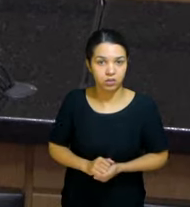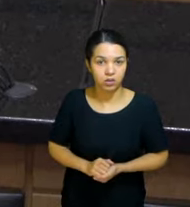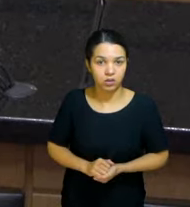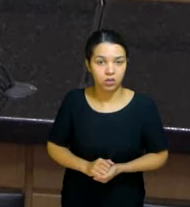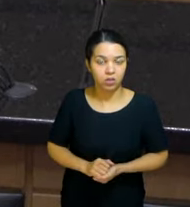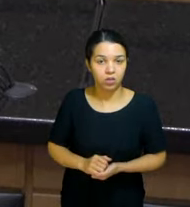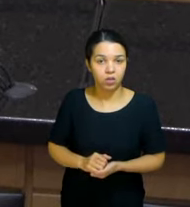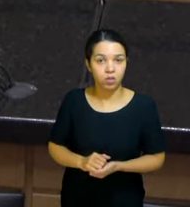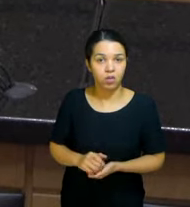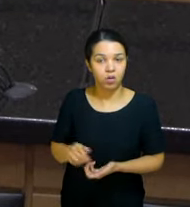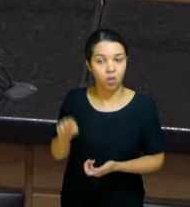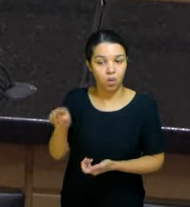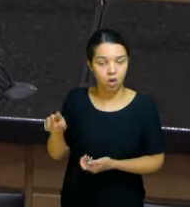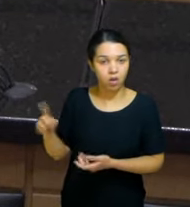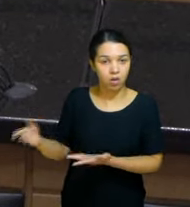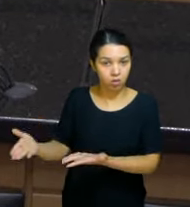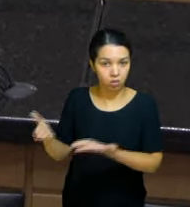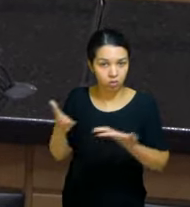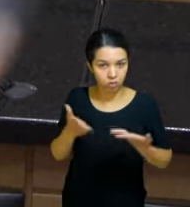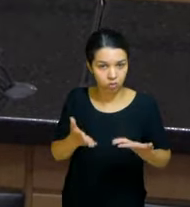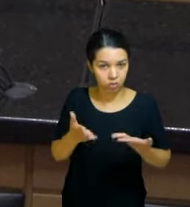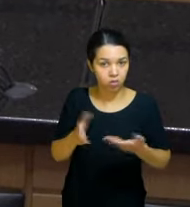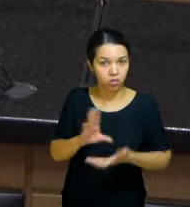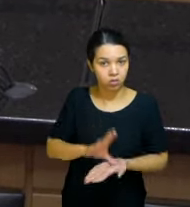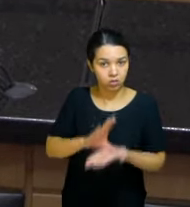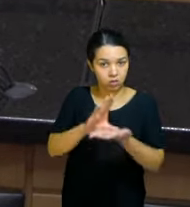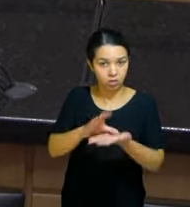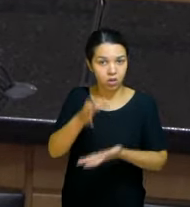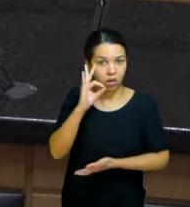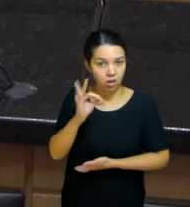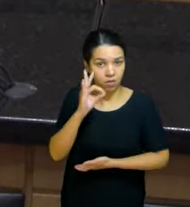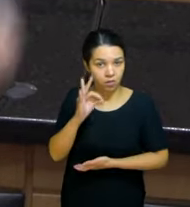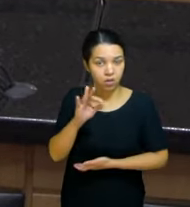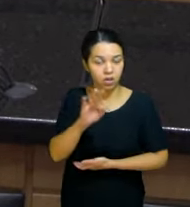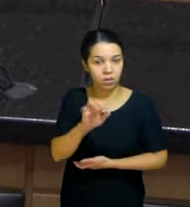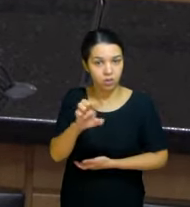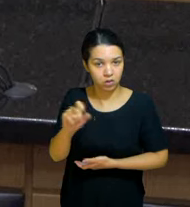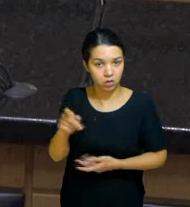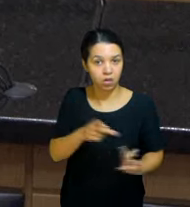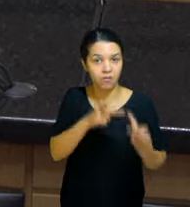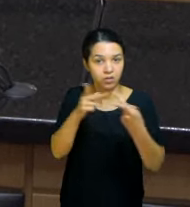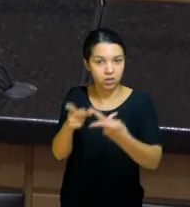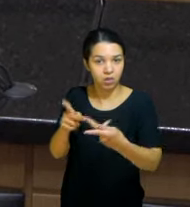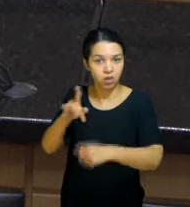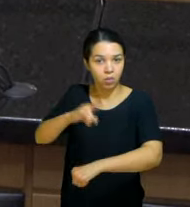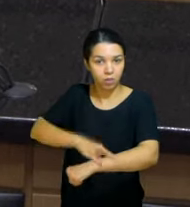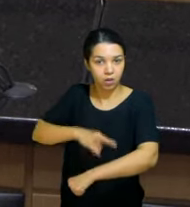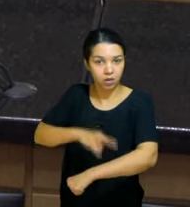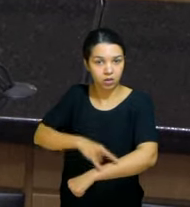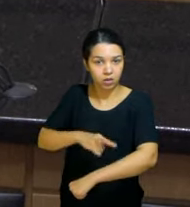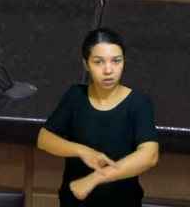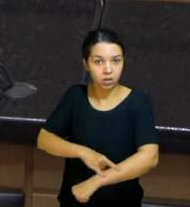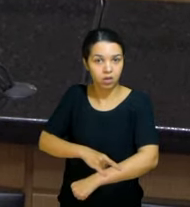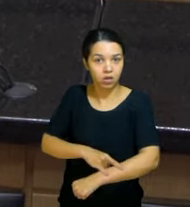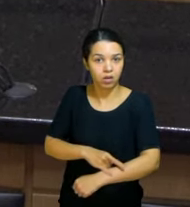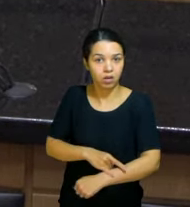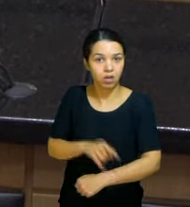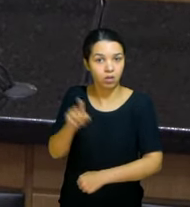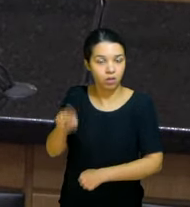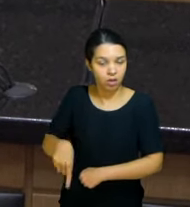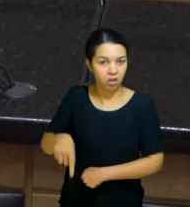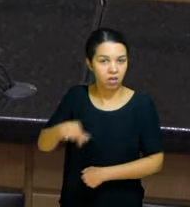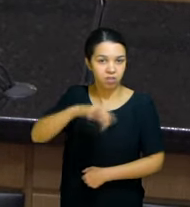convidou os conselheiros a tomar um café no prédio da FESPORTE e a visitar o banheiro que ele identificou como